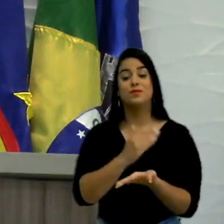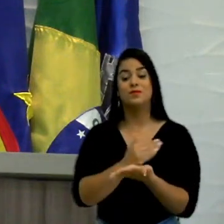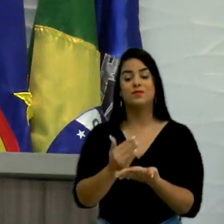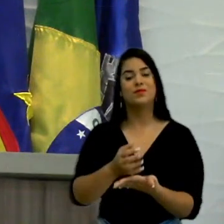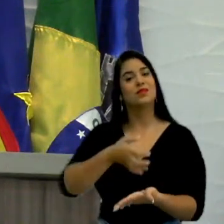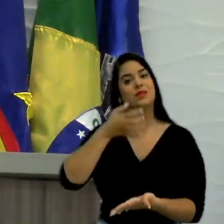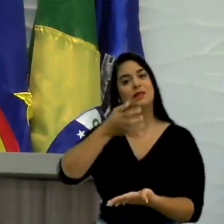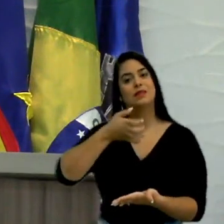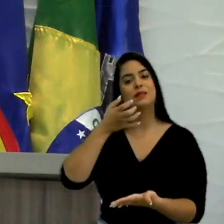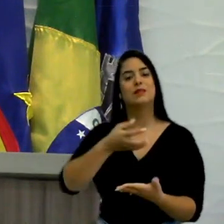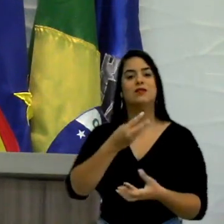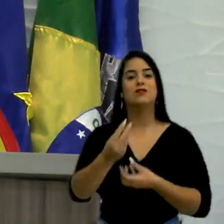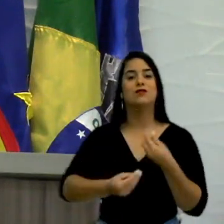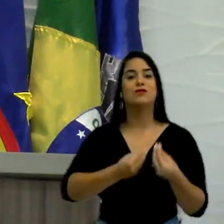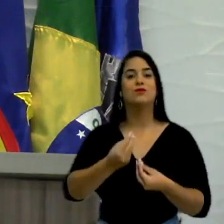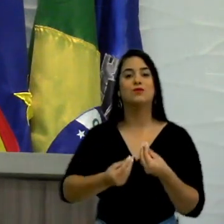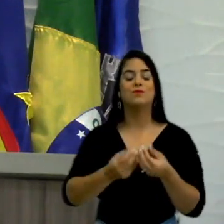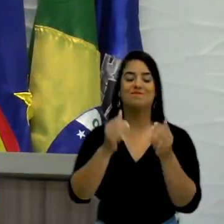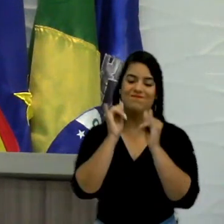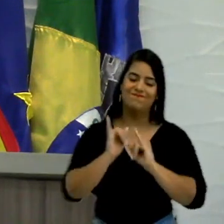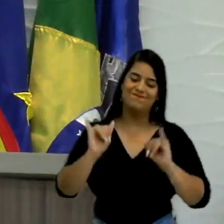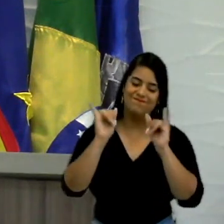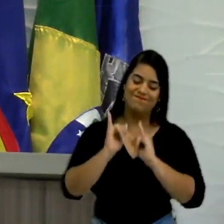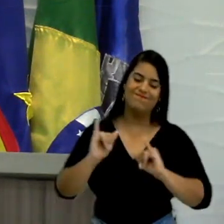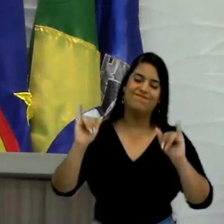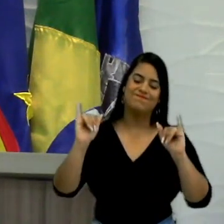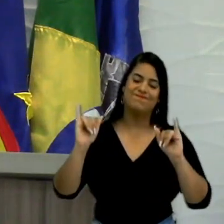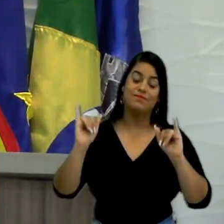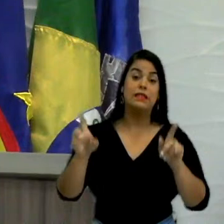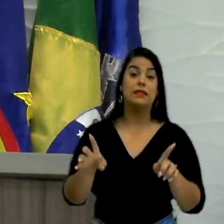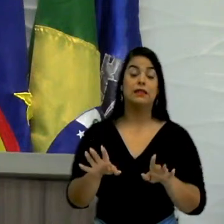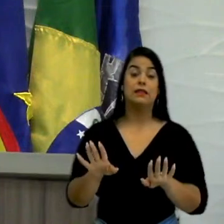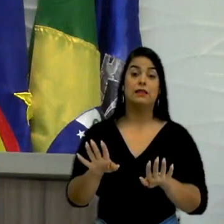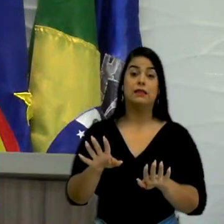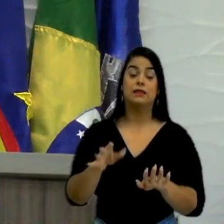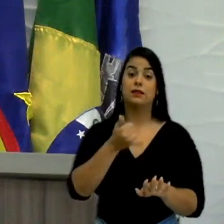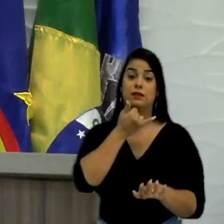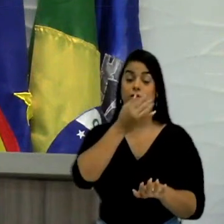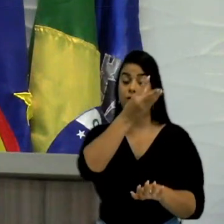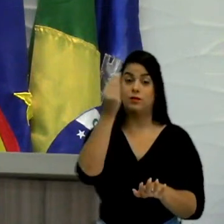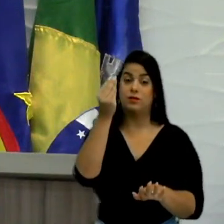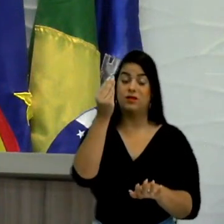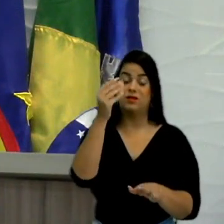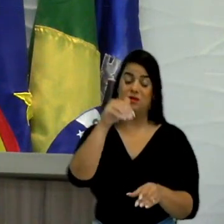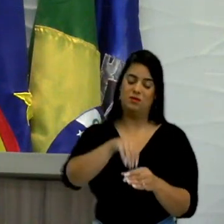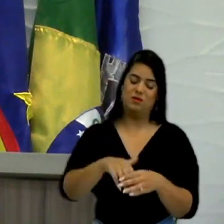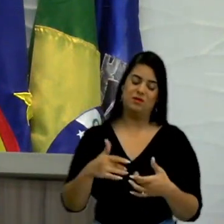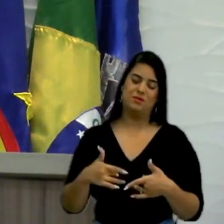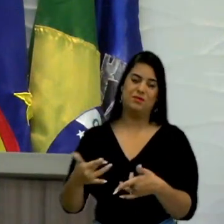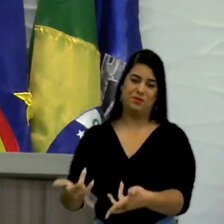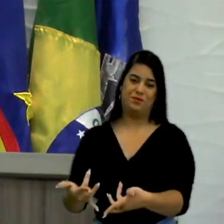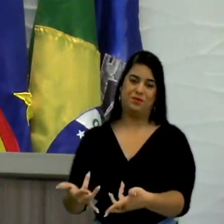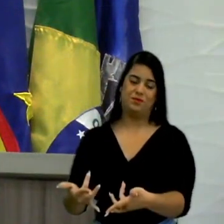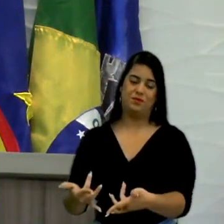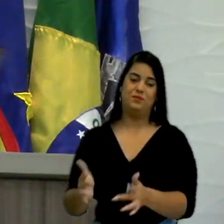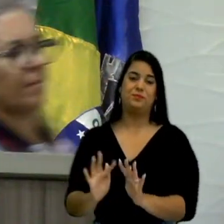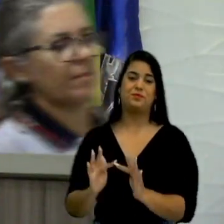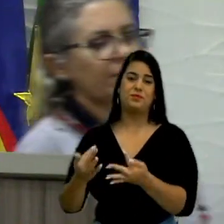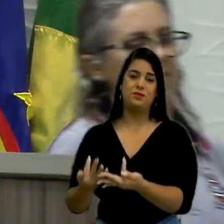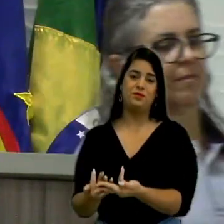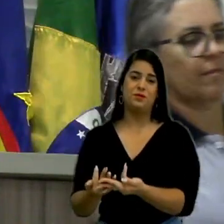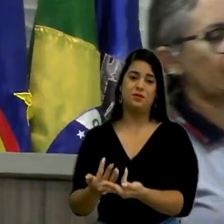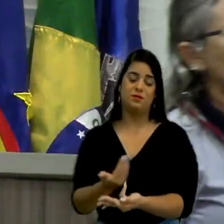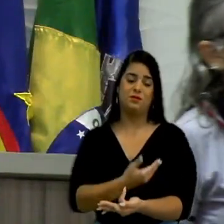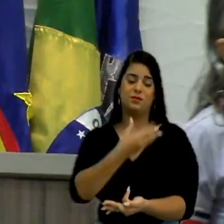fala, né, dizendo, também mandar o voto de pesar à família do